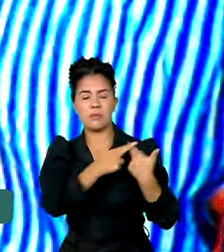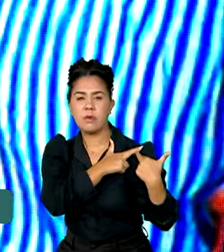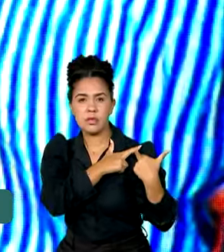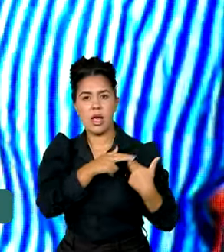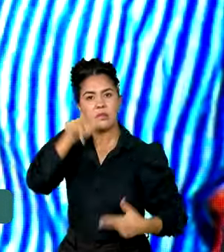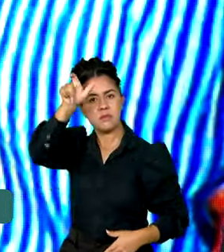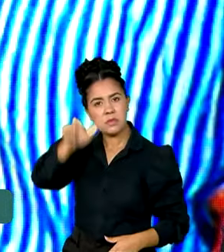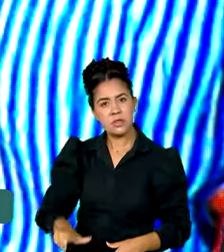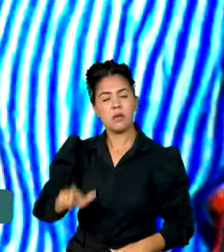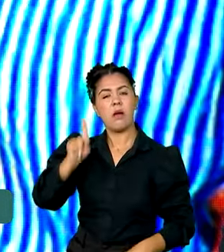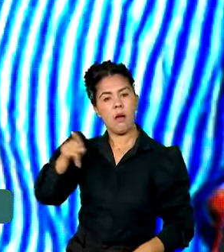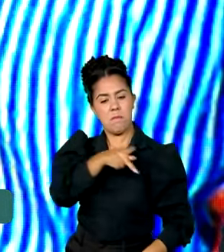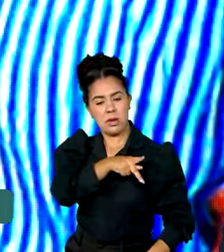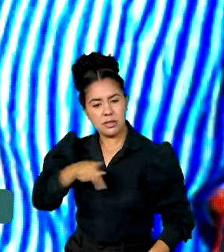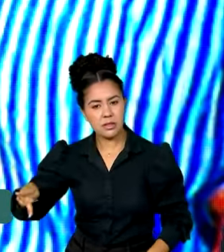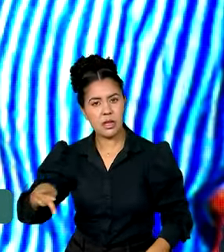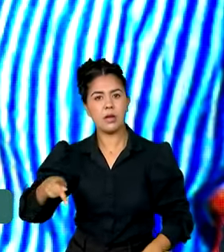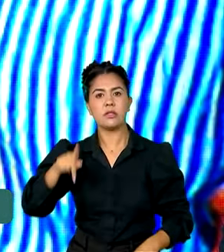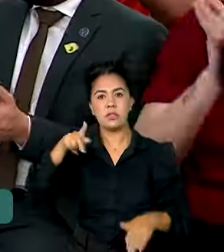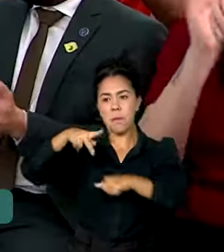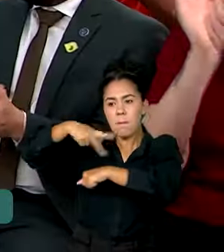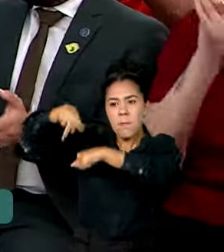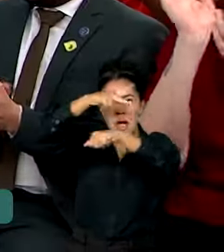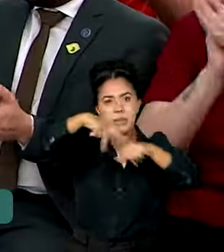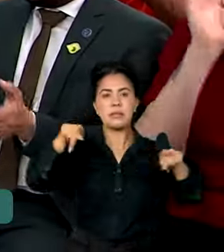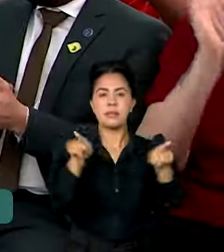governa os país e de quem governa os